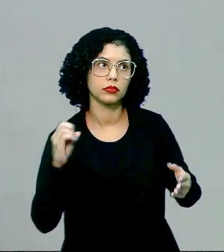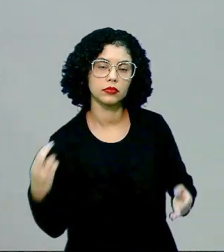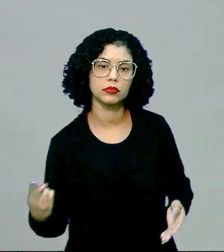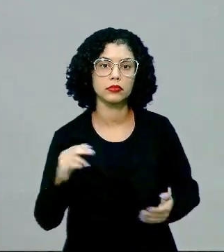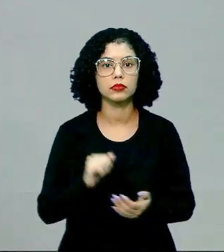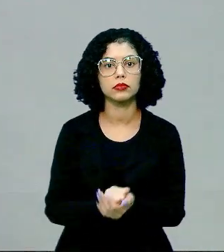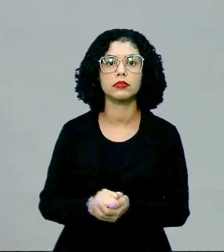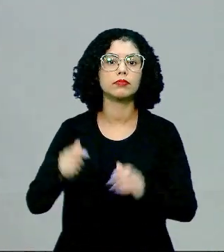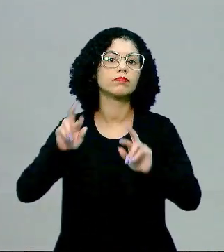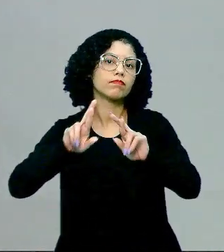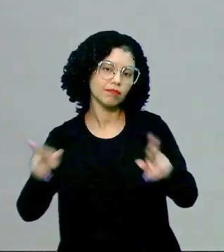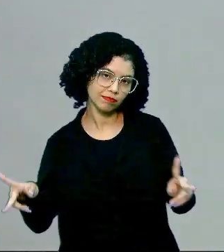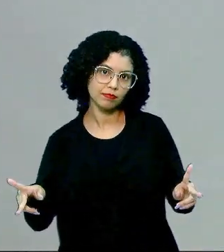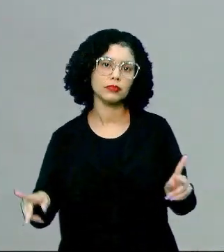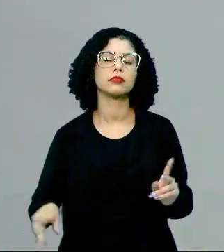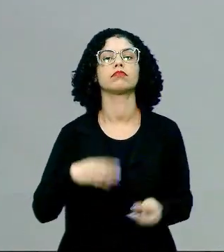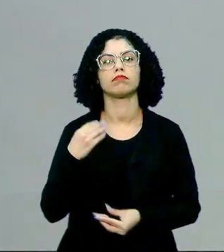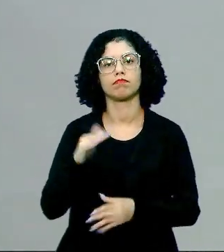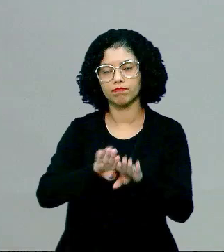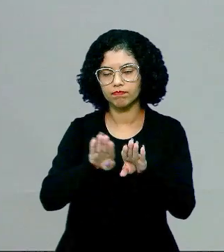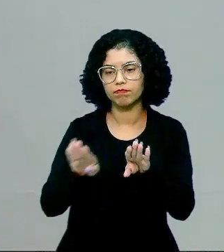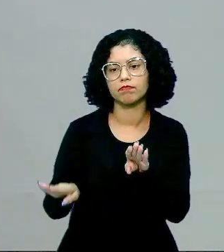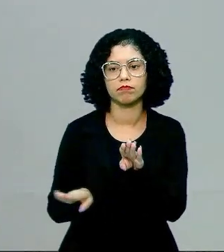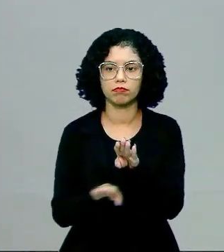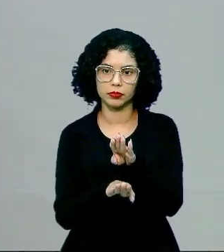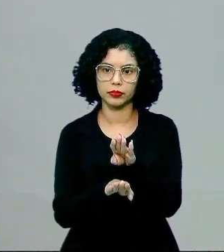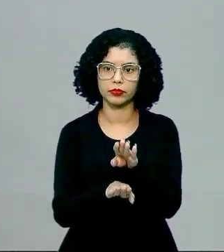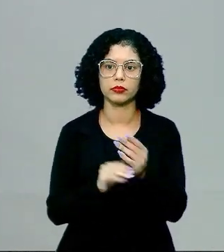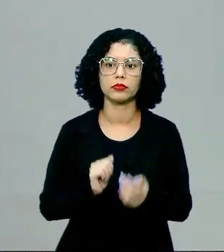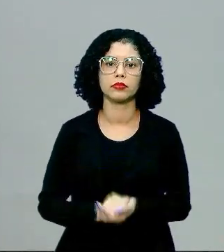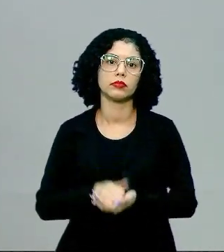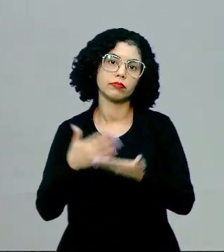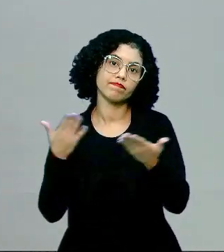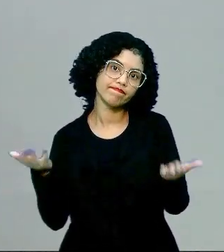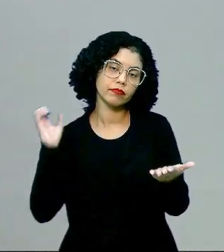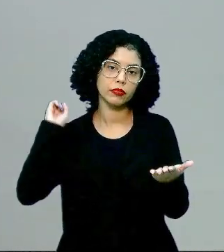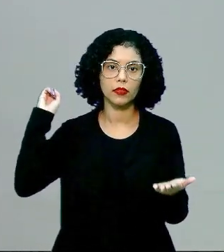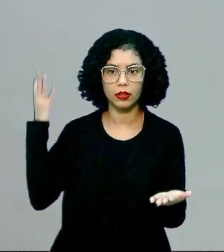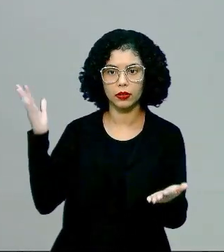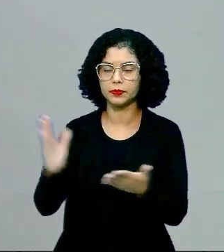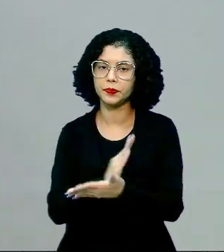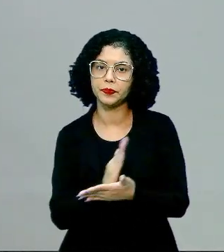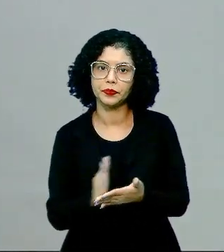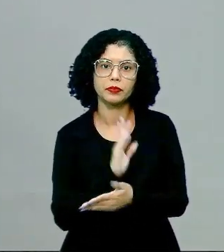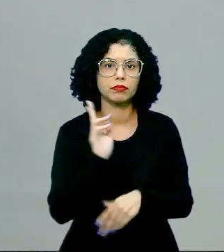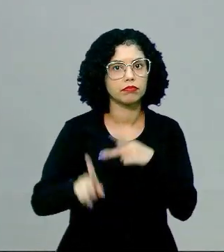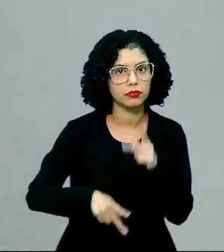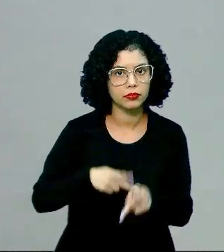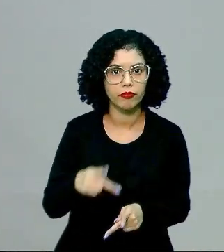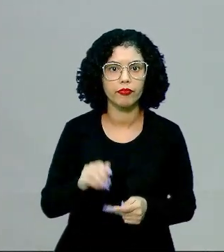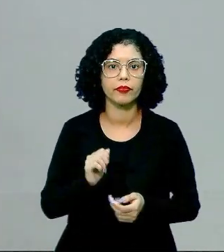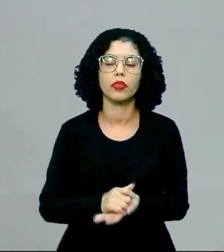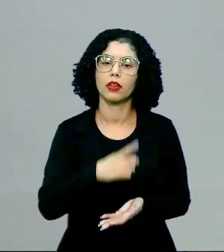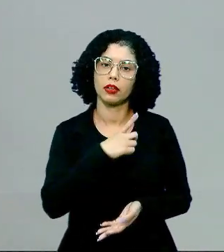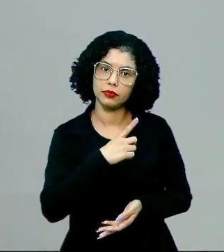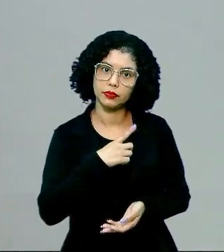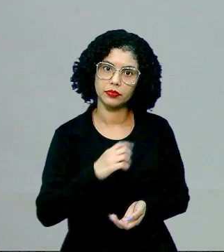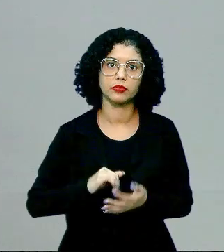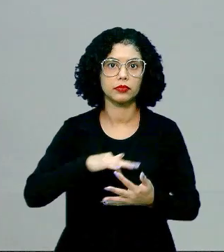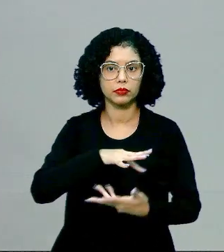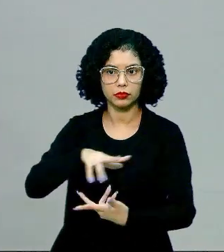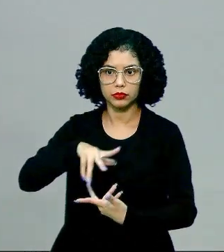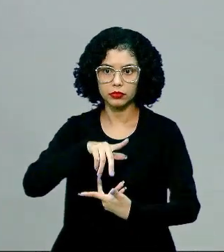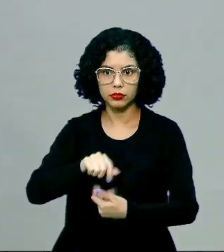seja, há diferentes formas de desigualdade social. E, infelizmente, algumas populações existentes